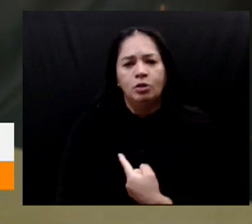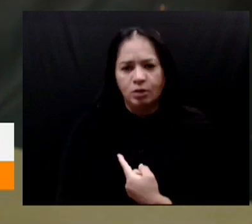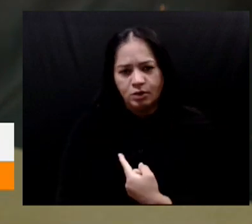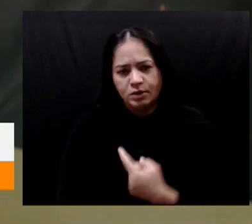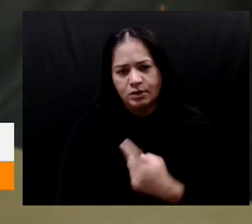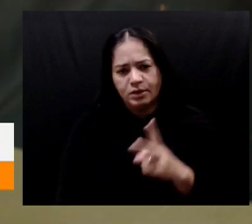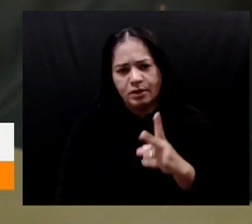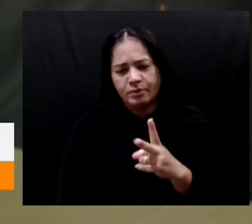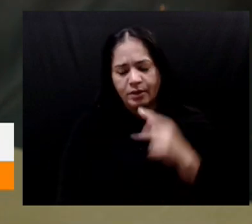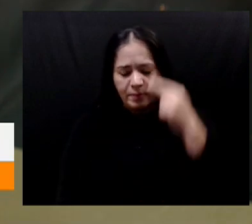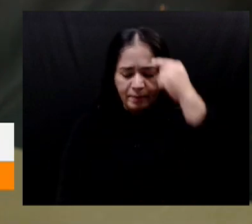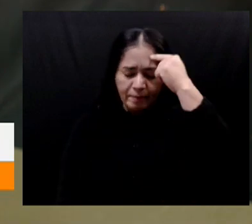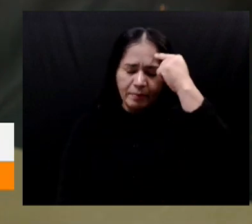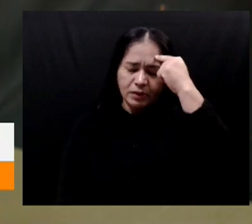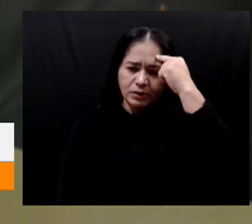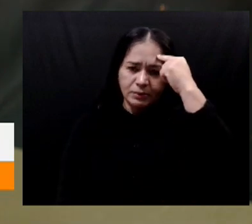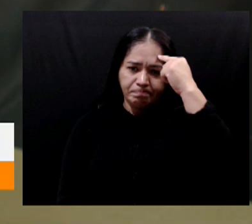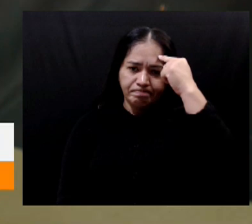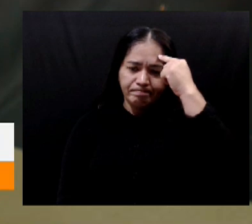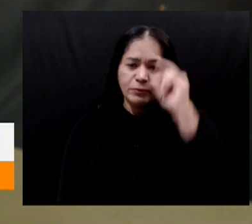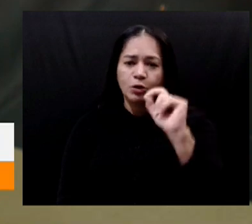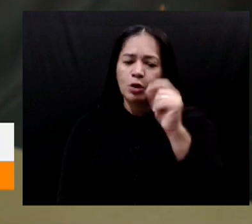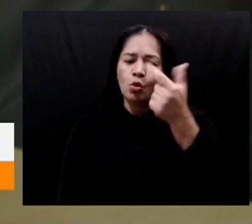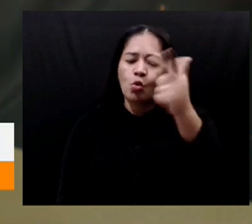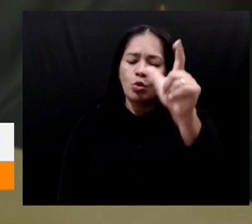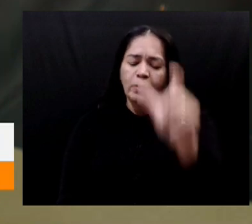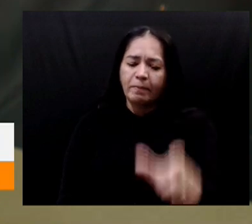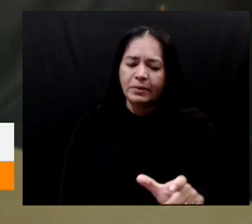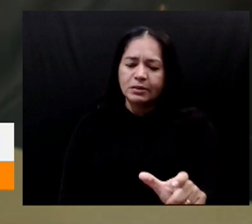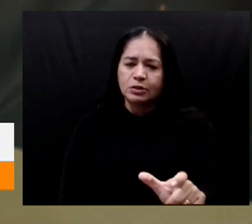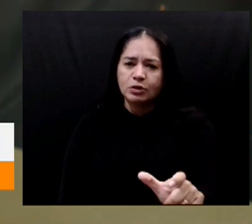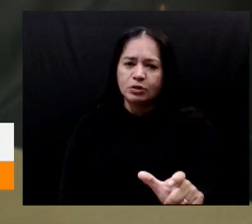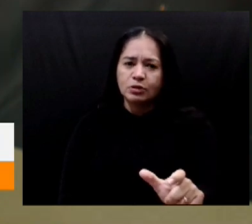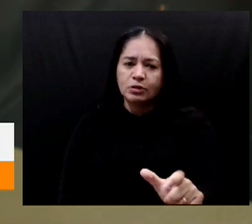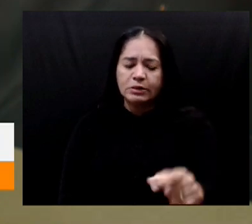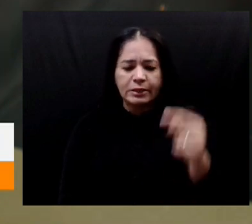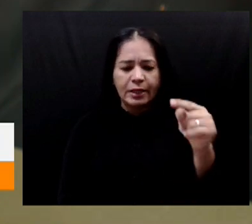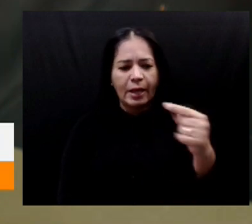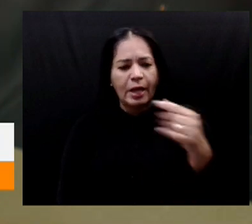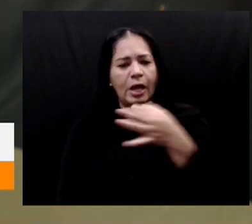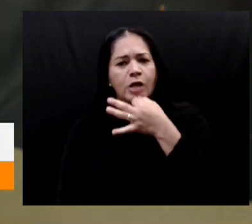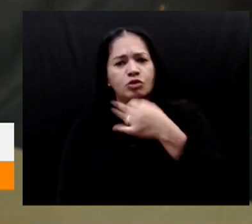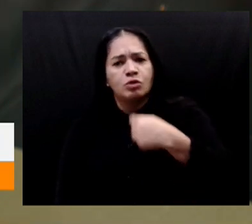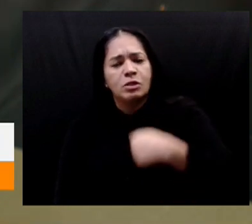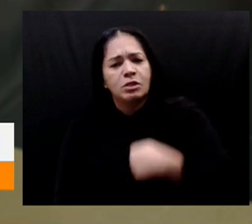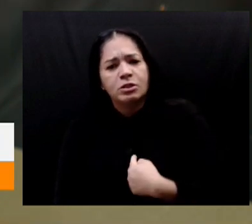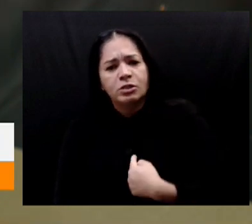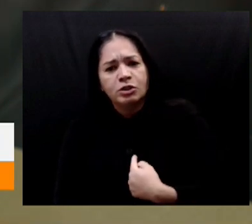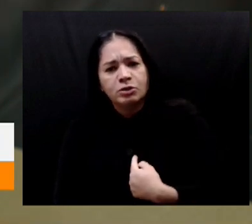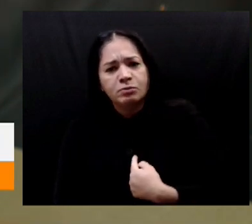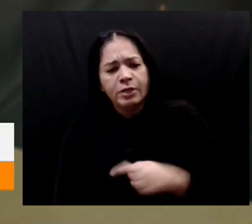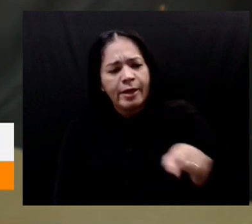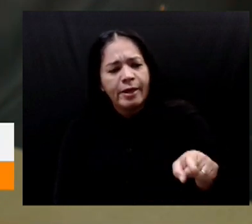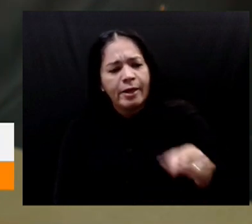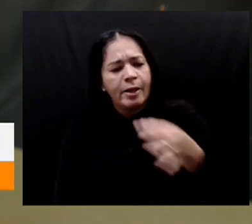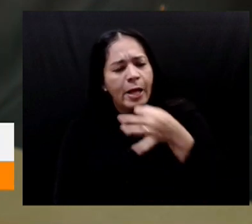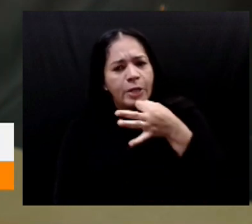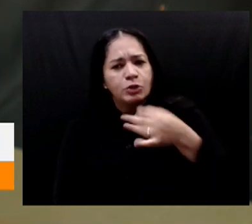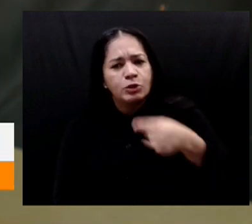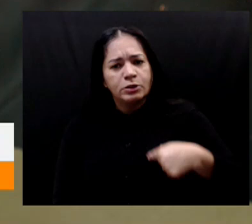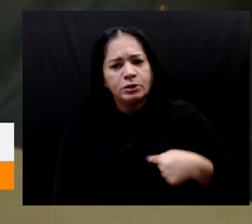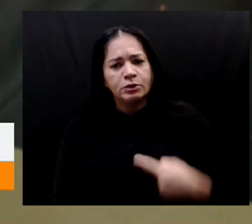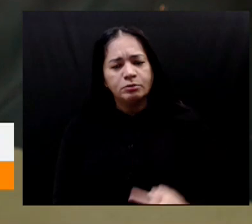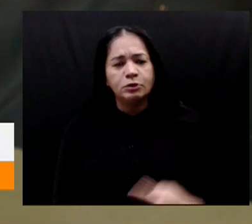o que o outro vai, assim, pensar de mim, né? Sim. Então a gente percebe que nós estamos